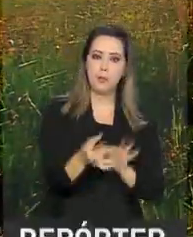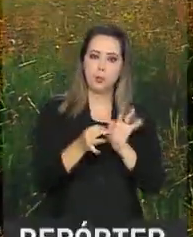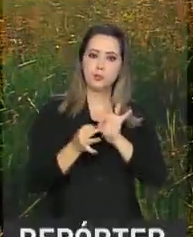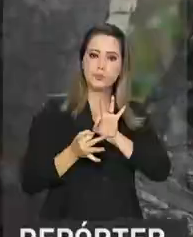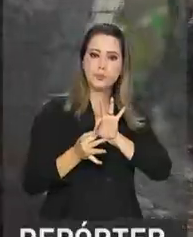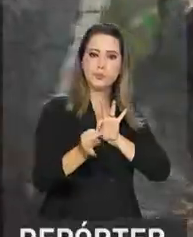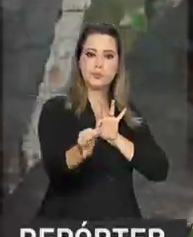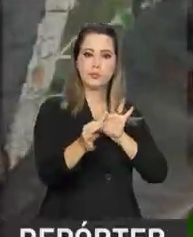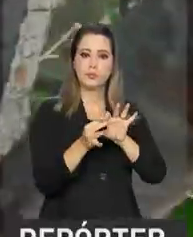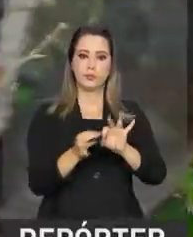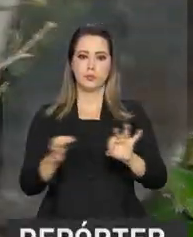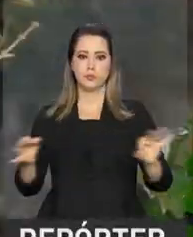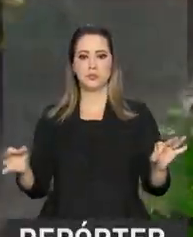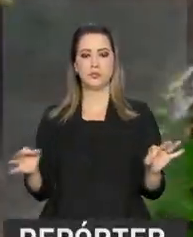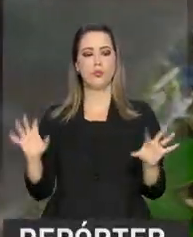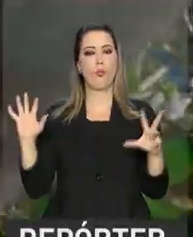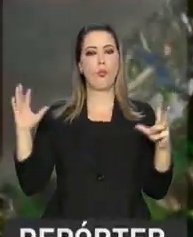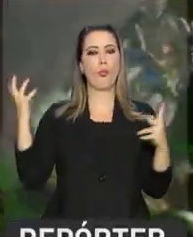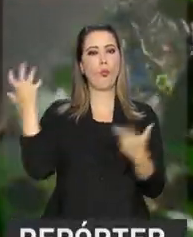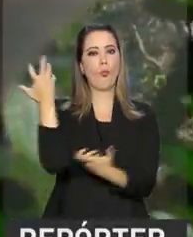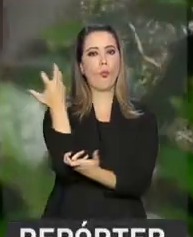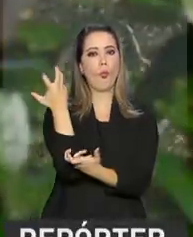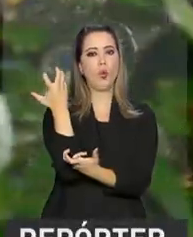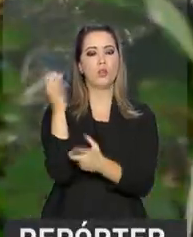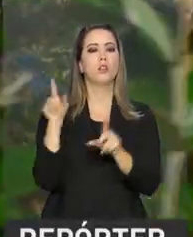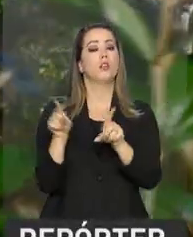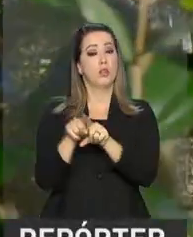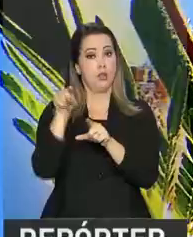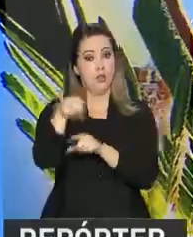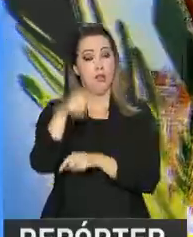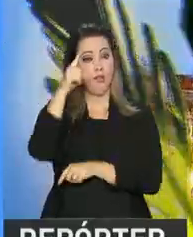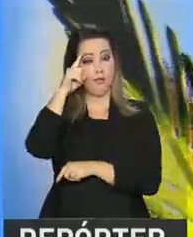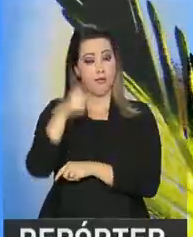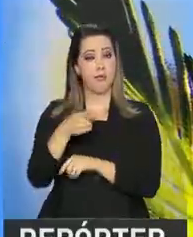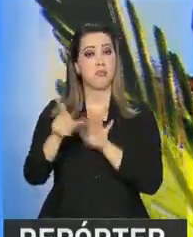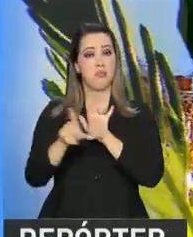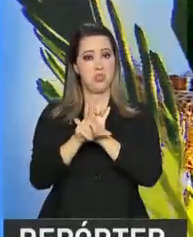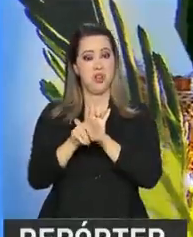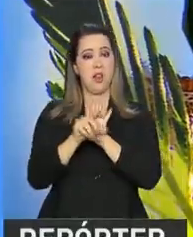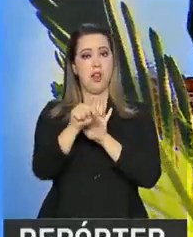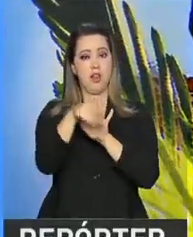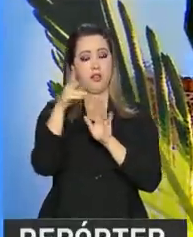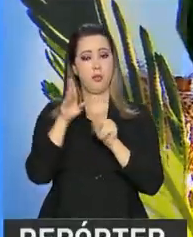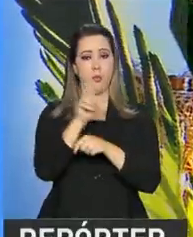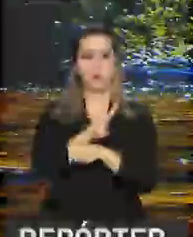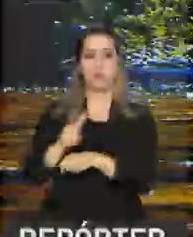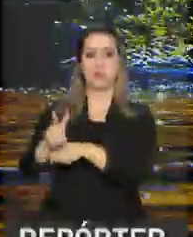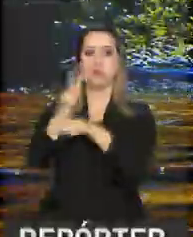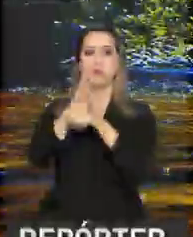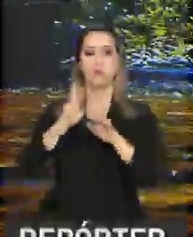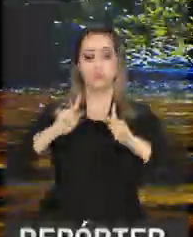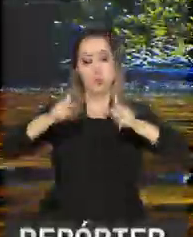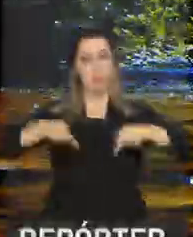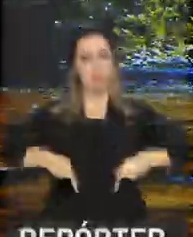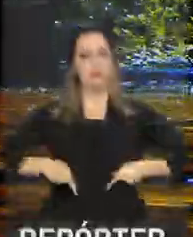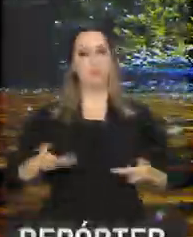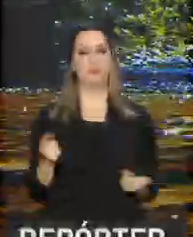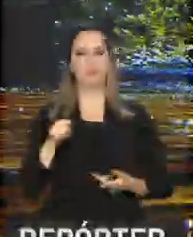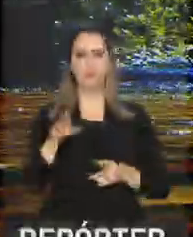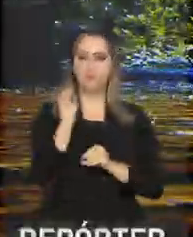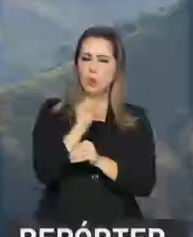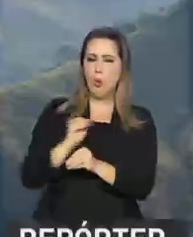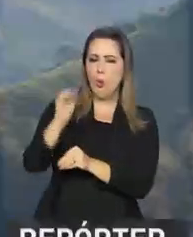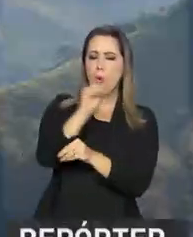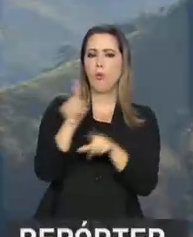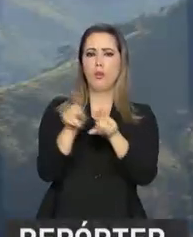cerrado o parque foi declarado patrimônio natural da humanidade pela unesco em 2001 além da conservação